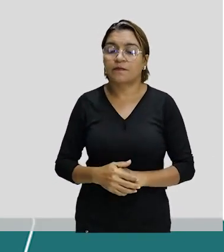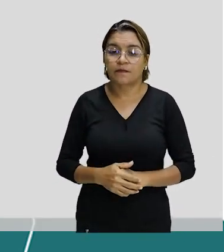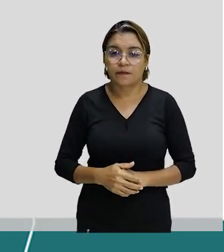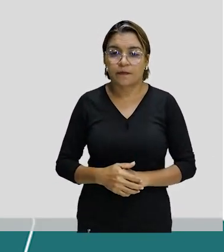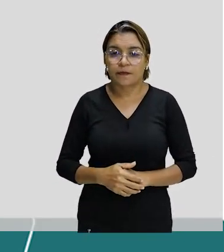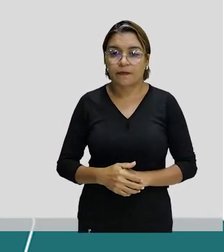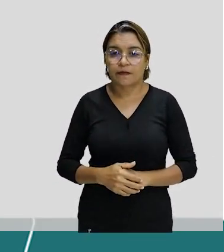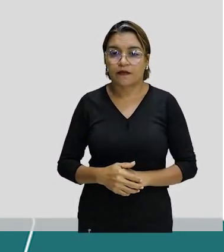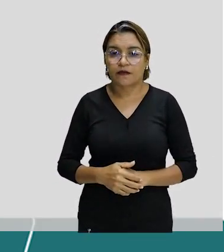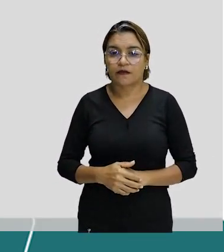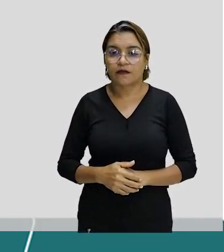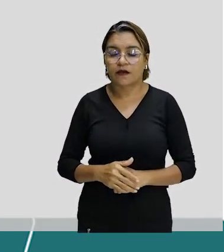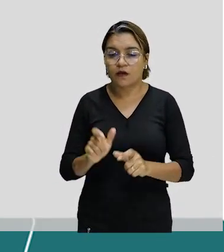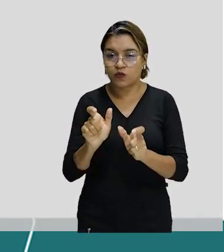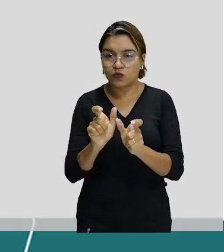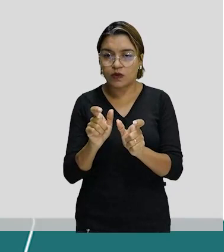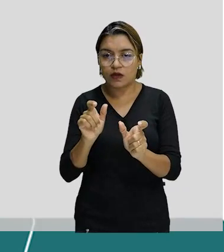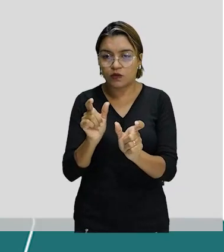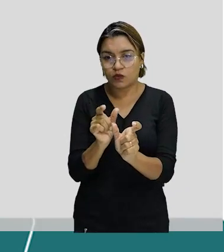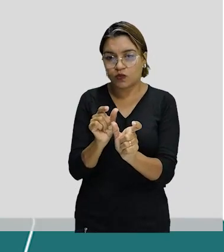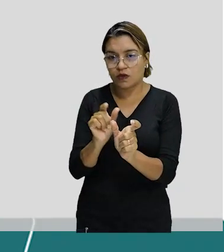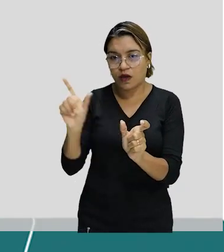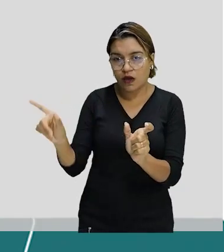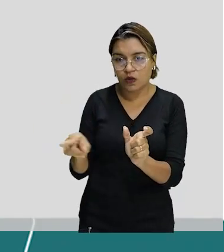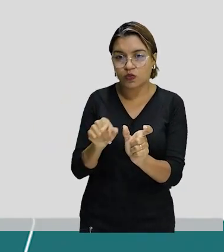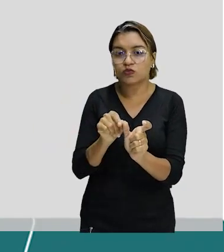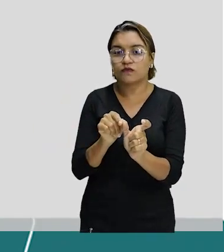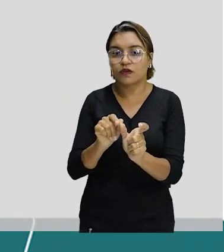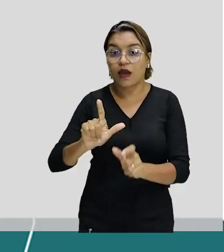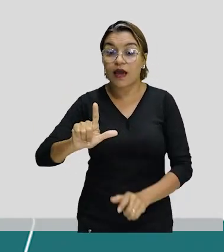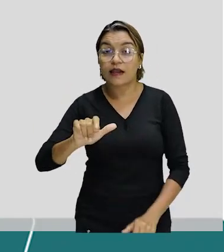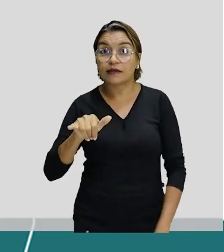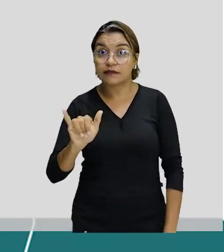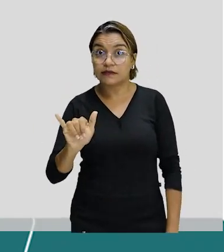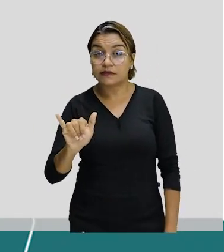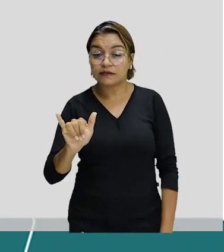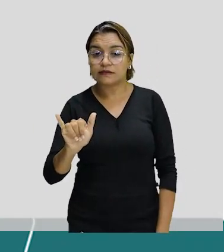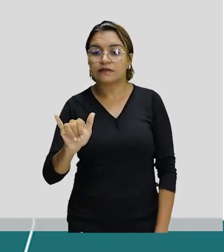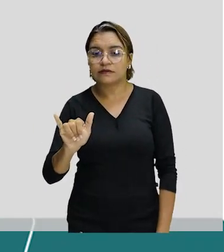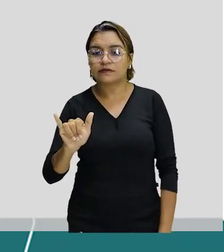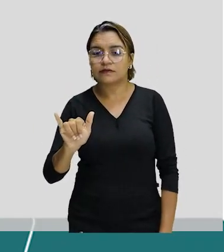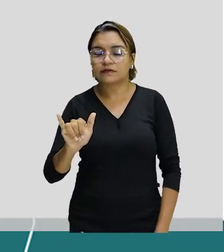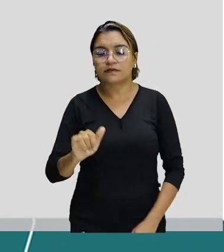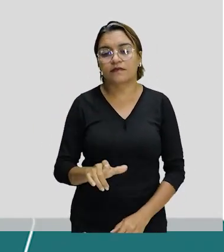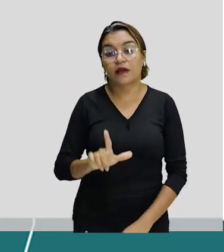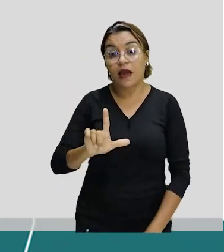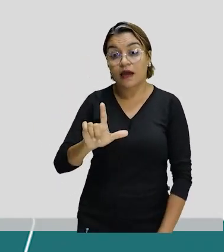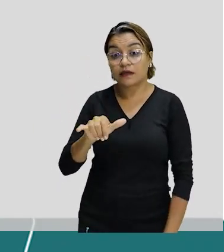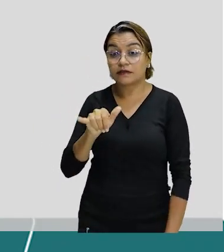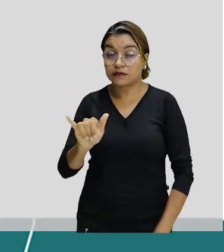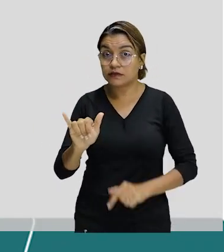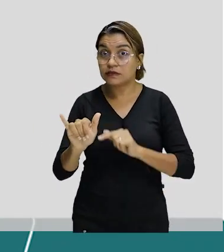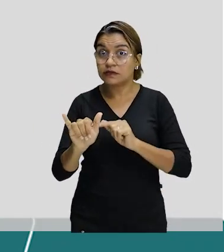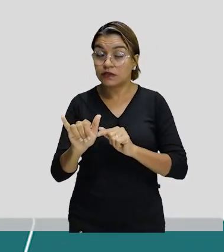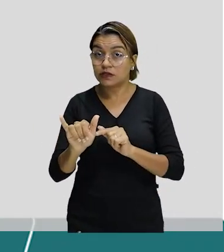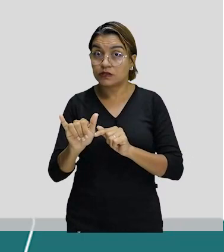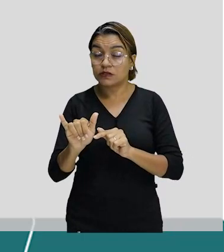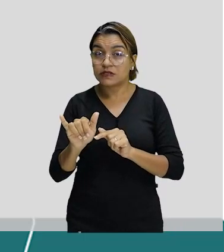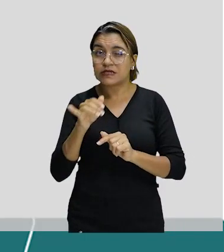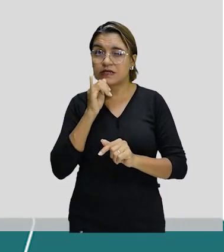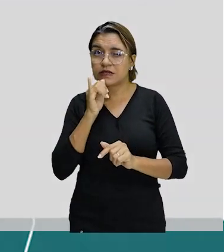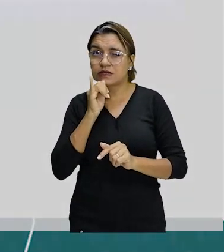ly, que é o sufixo ly. Esse li no final de um advérbio em língua